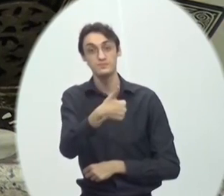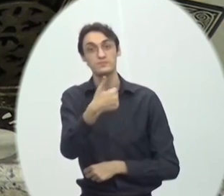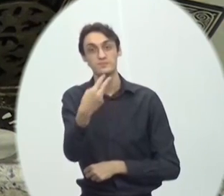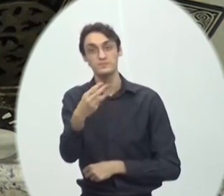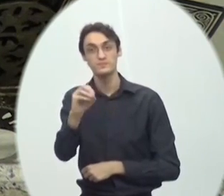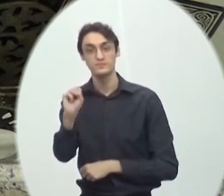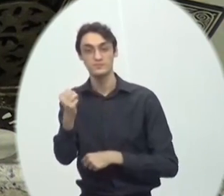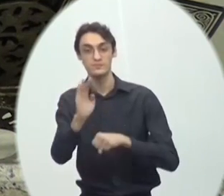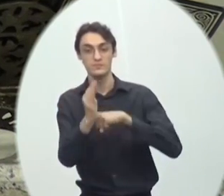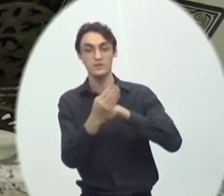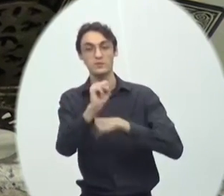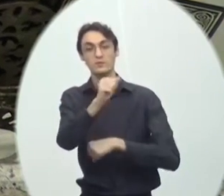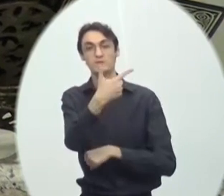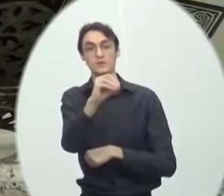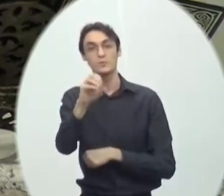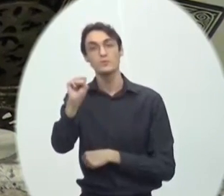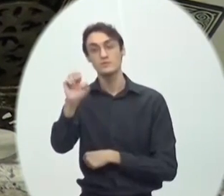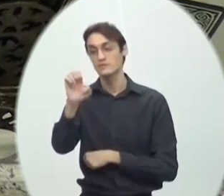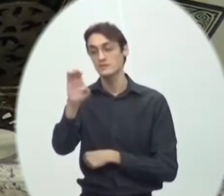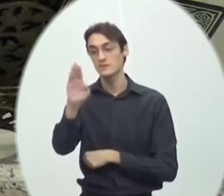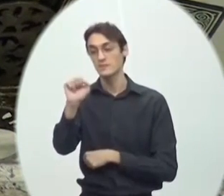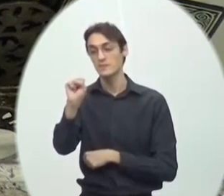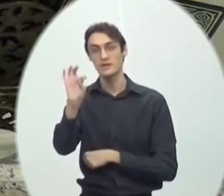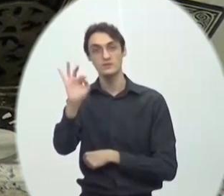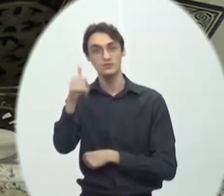1308, bairro São Sebastião.